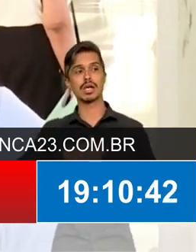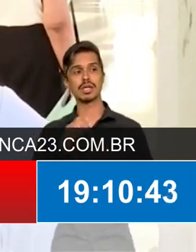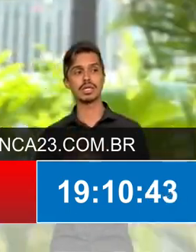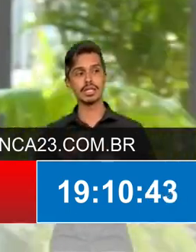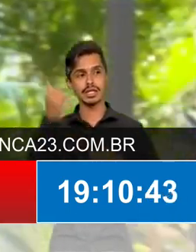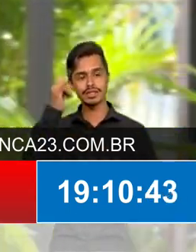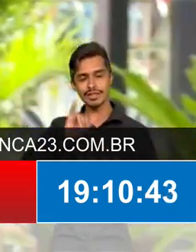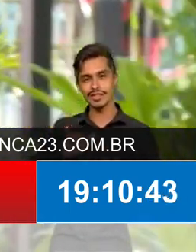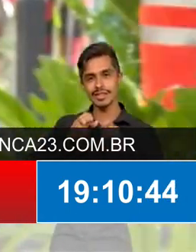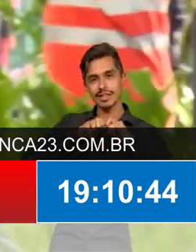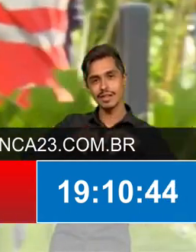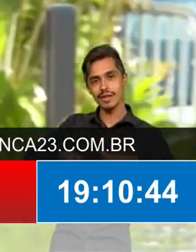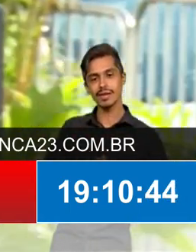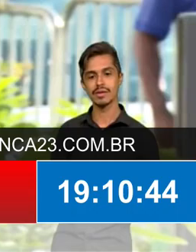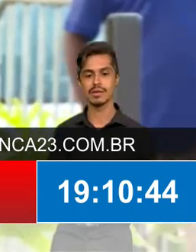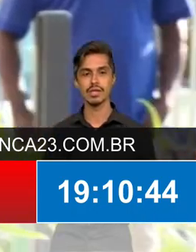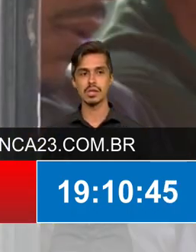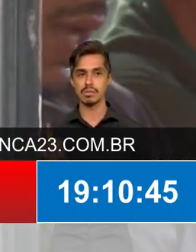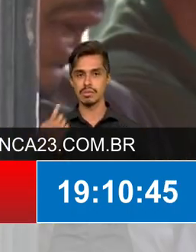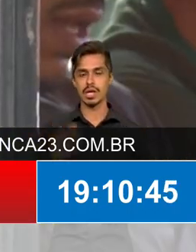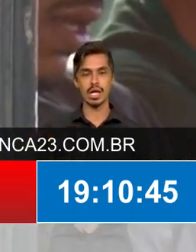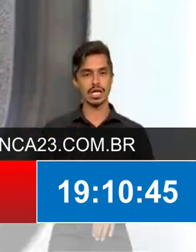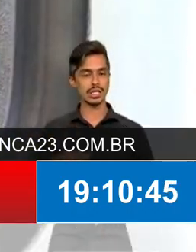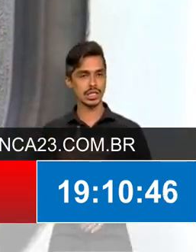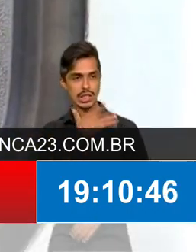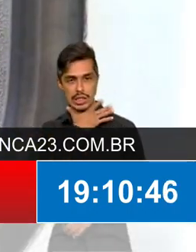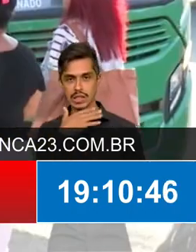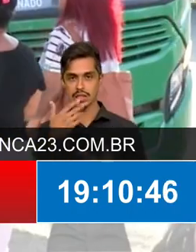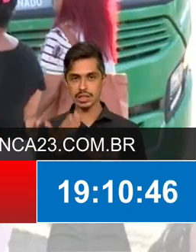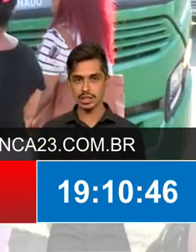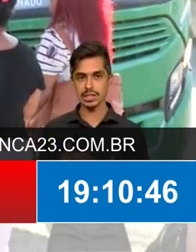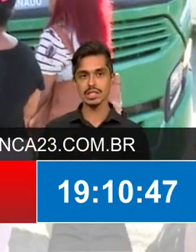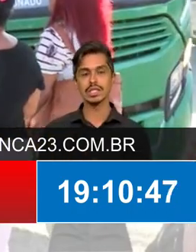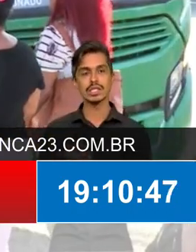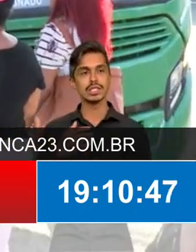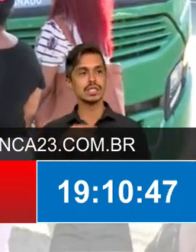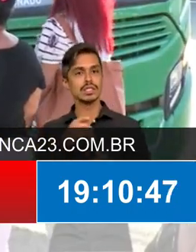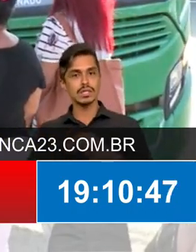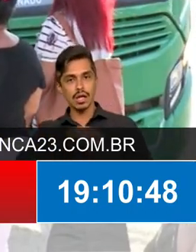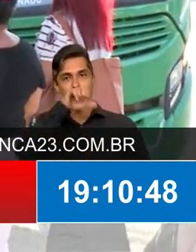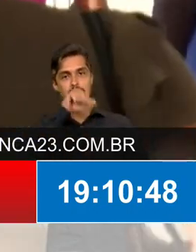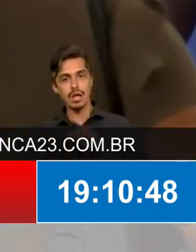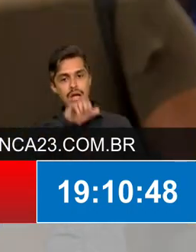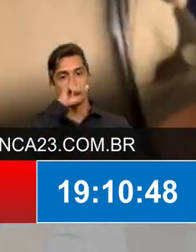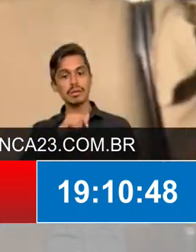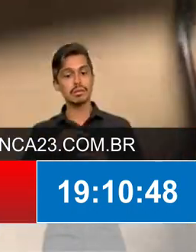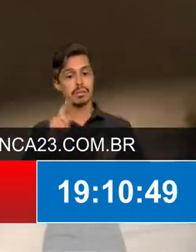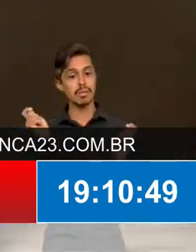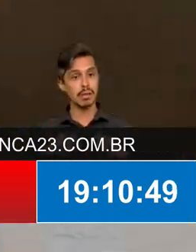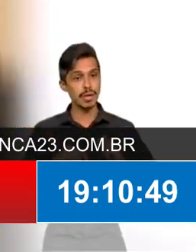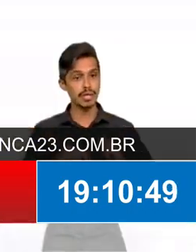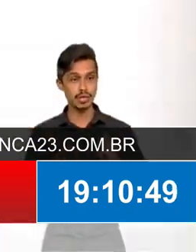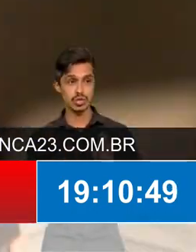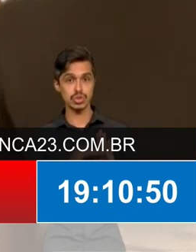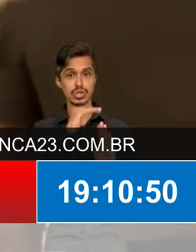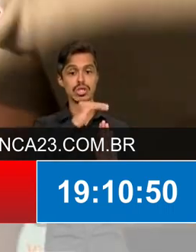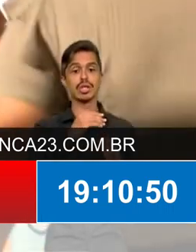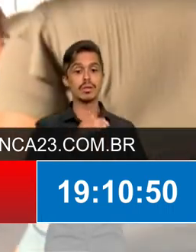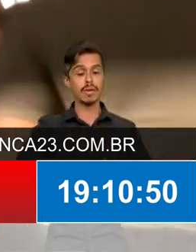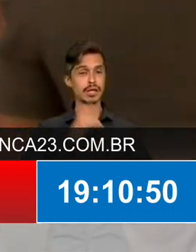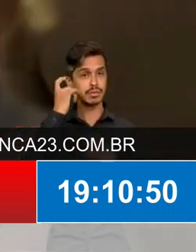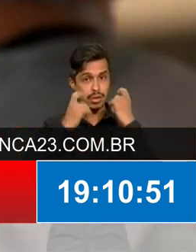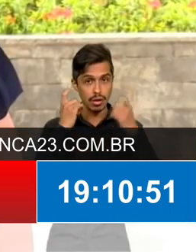mais ninguém. Uma síndrome respiratória sem um tratamento adequado pode evoluir para algo ainda mais preocupante. É o caso